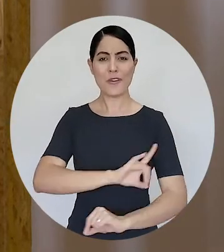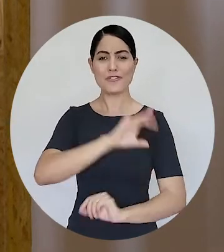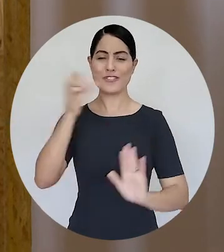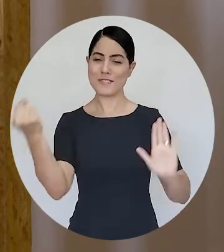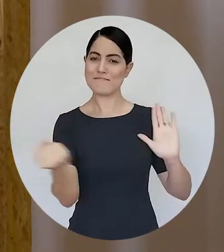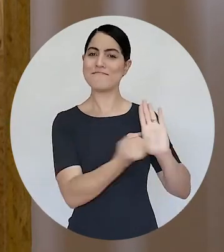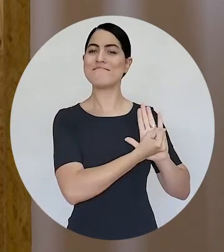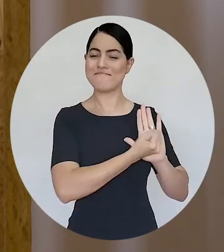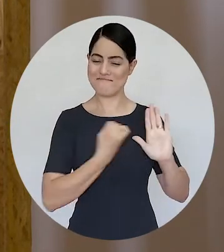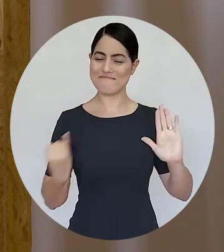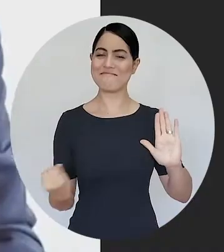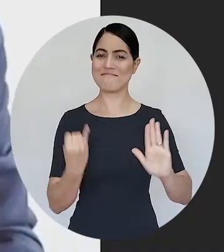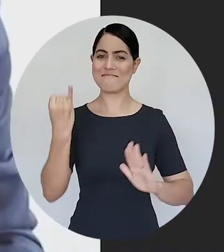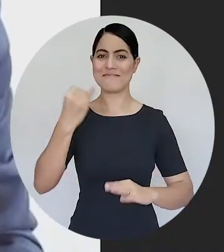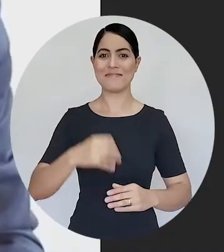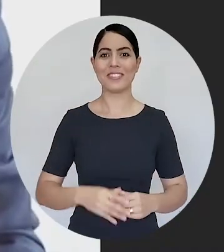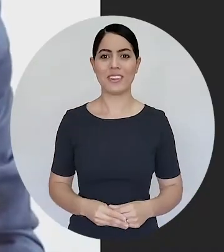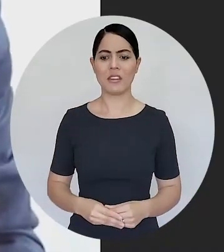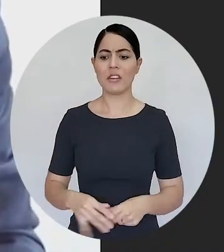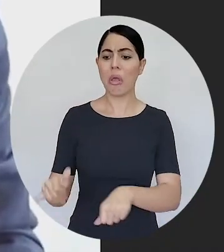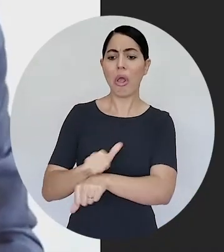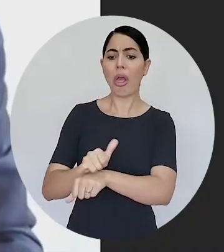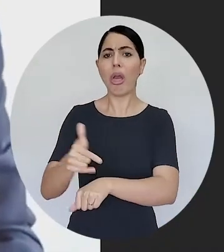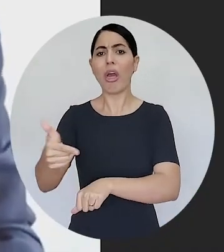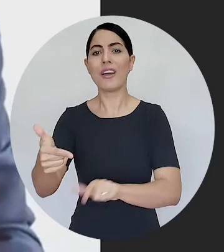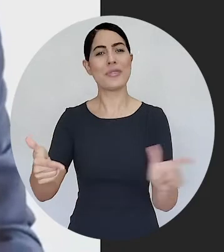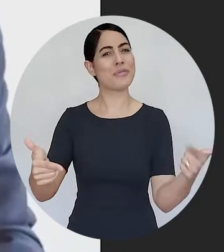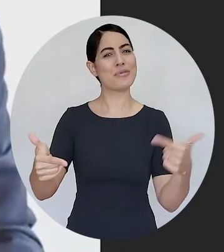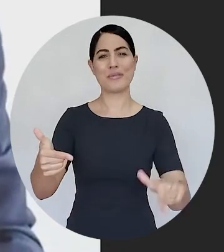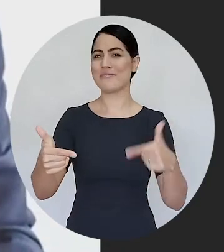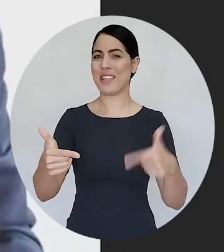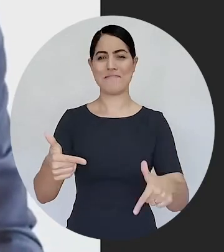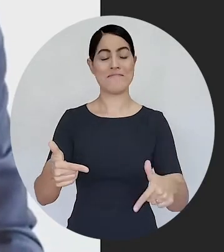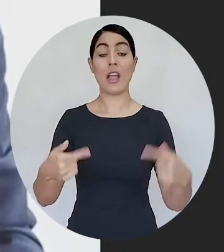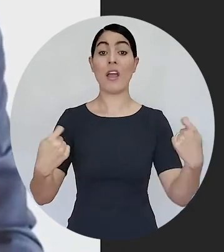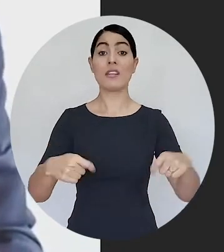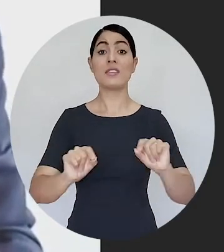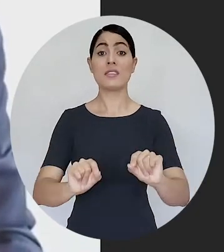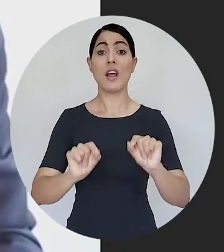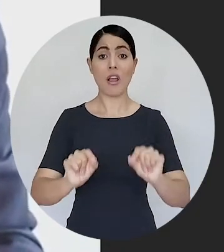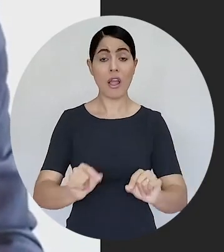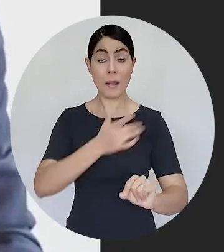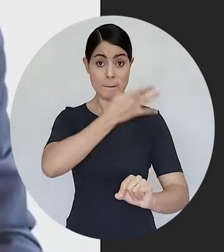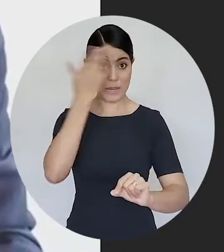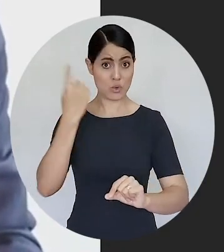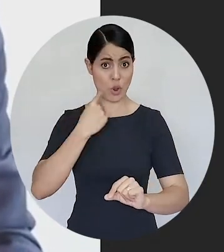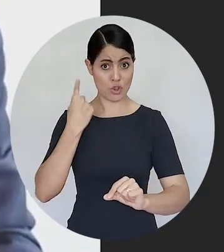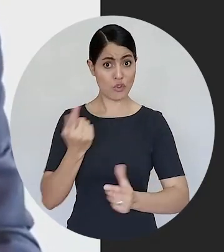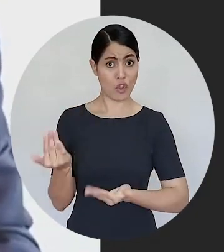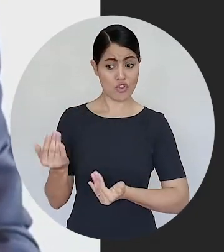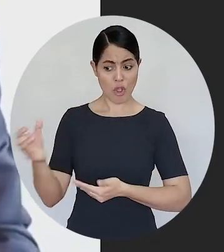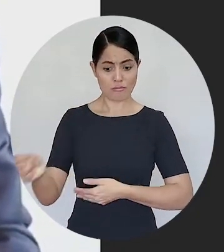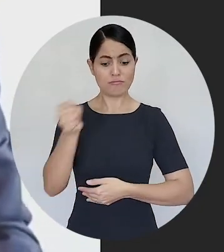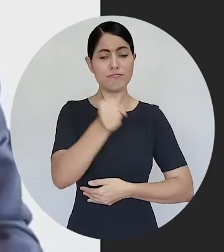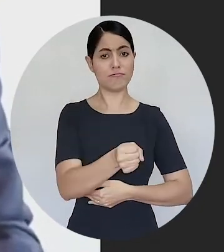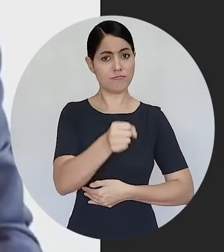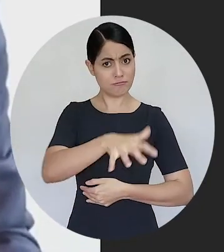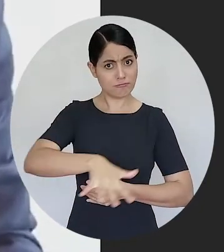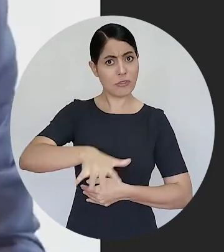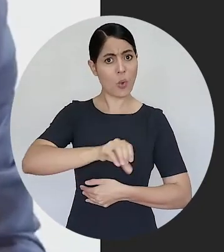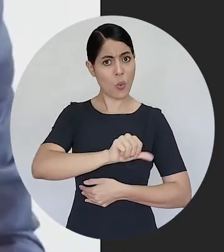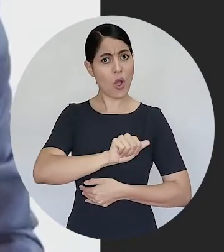marca um dia histórico. Não há outro caminho. Nós temos que incluir a juventude na vida da Ordem.